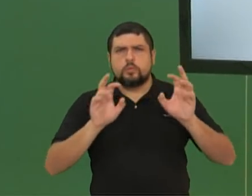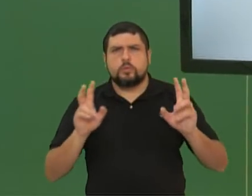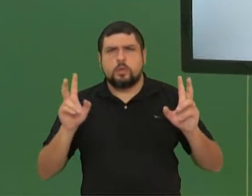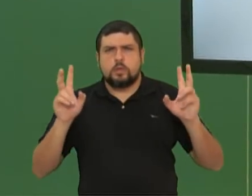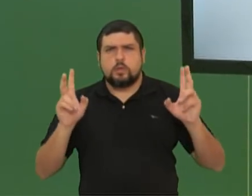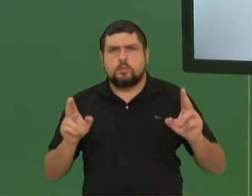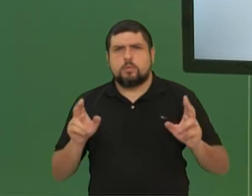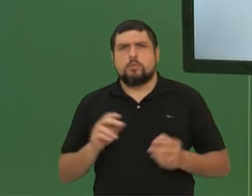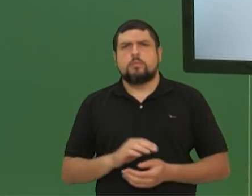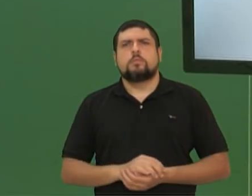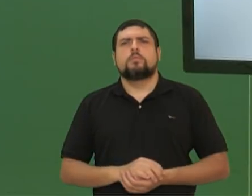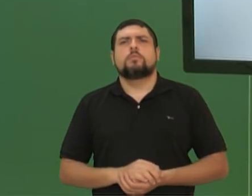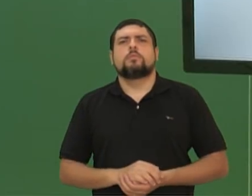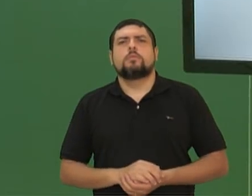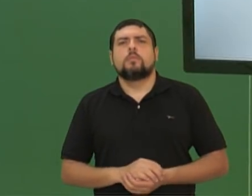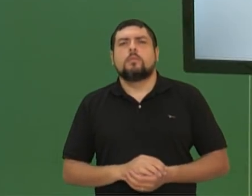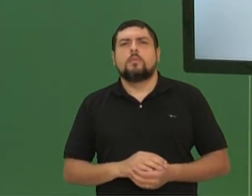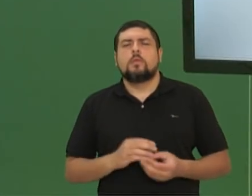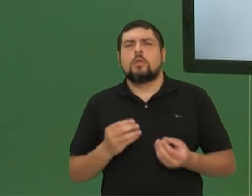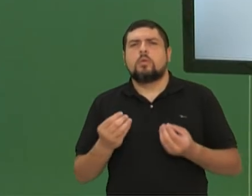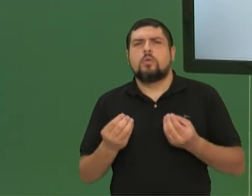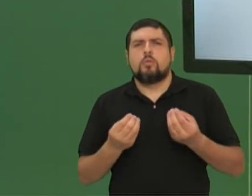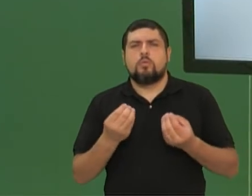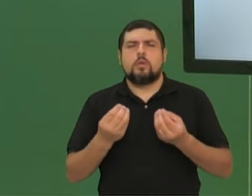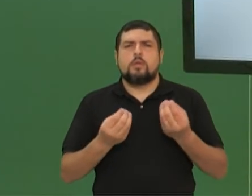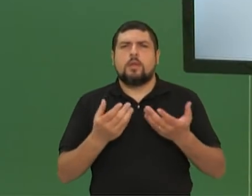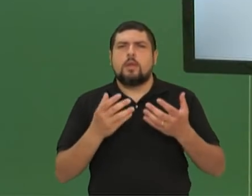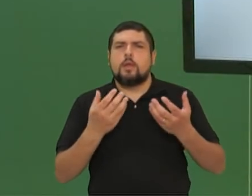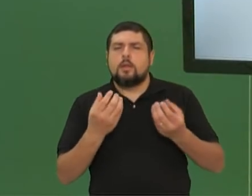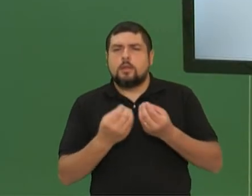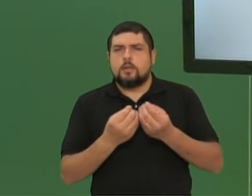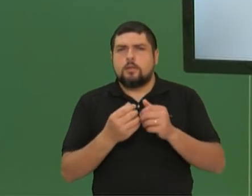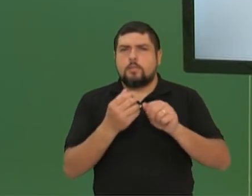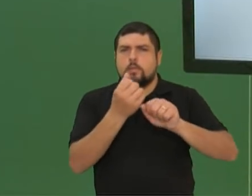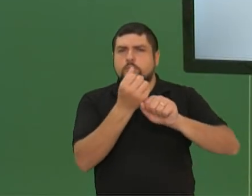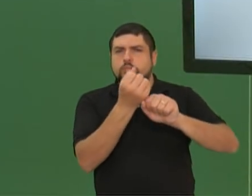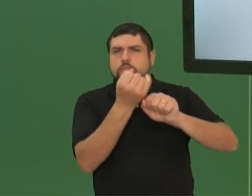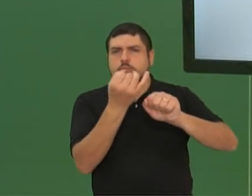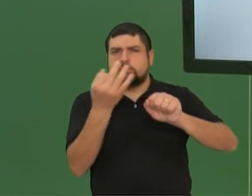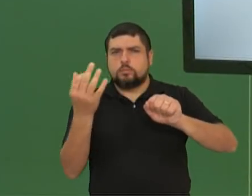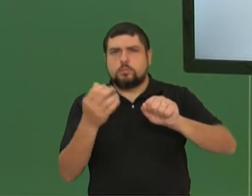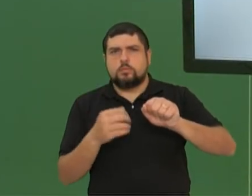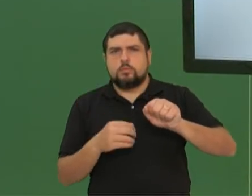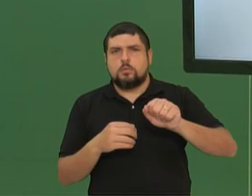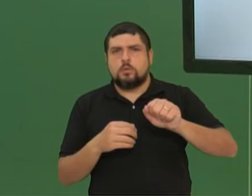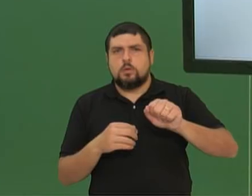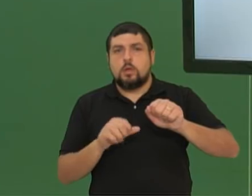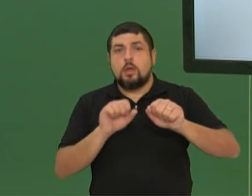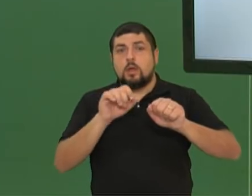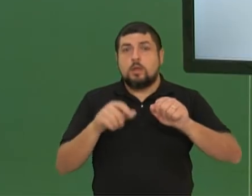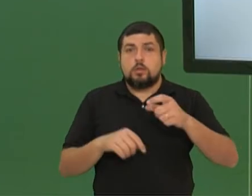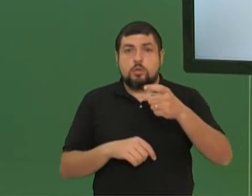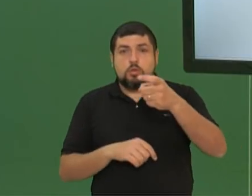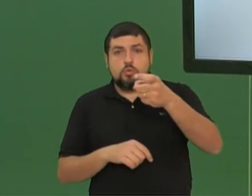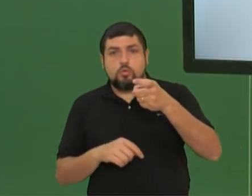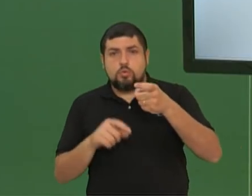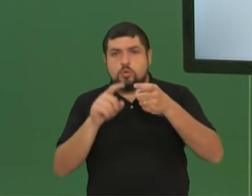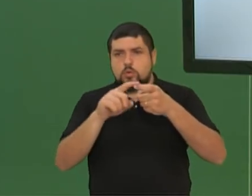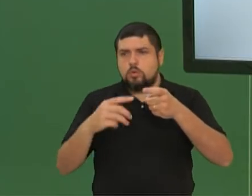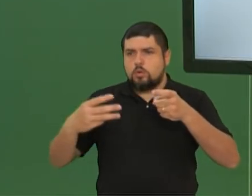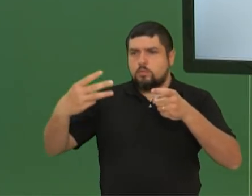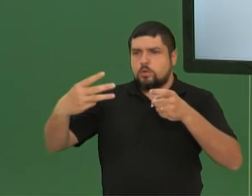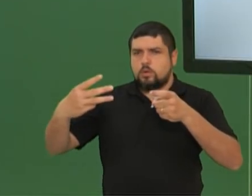denominador aqui, eu tenho uma potência. Quando eu escrevo a substituição do x por 3,